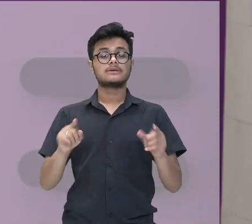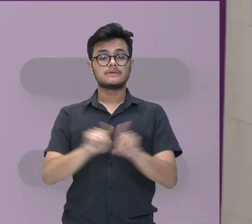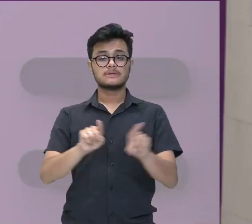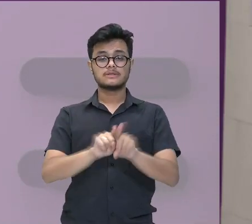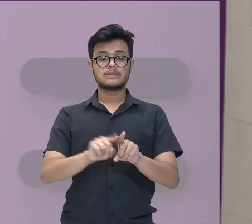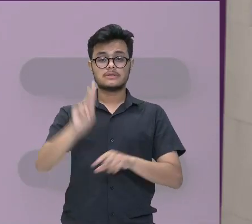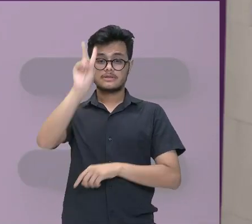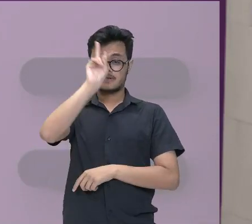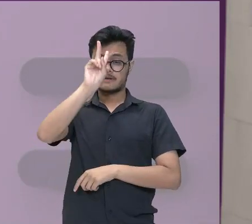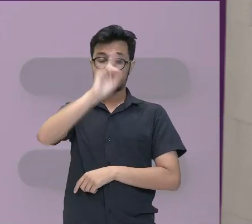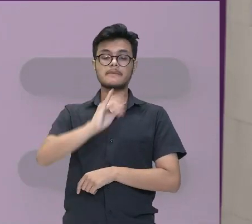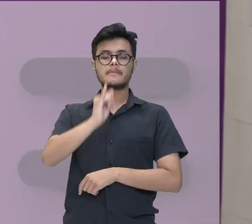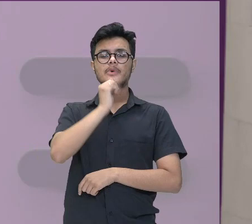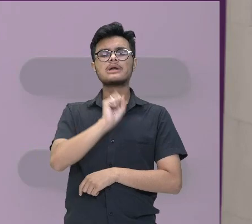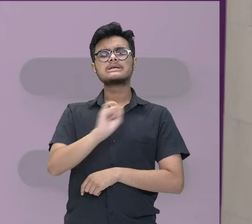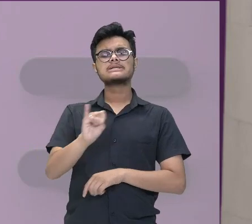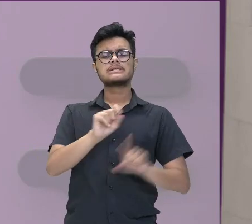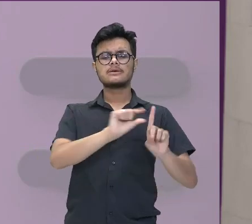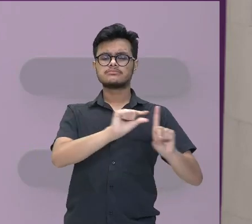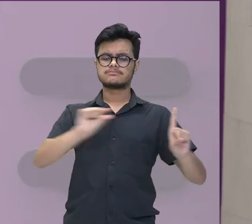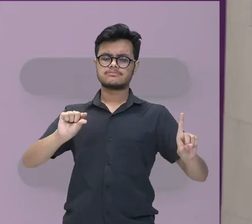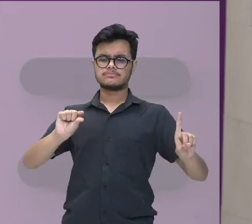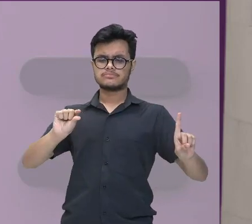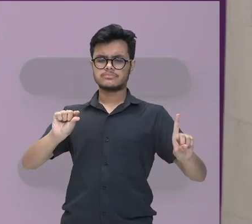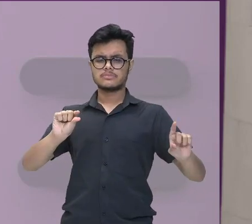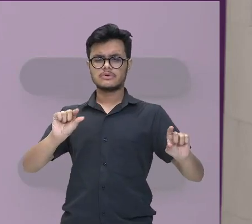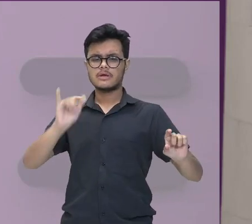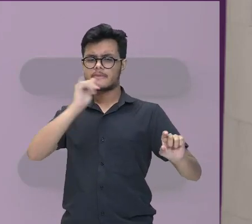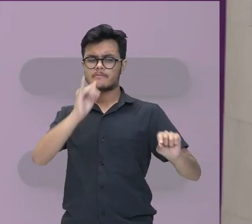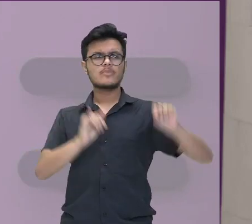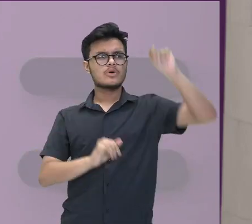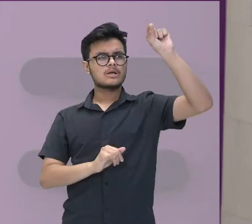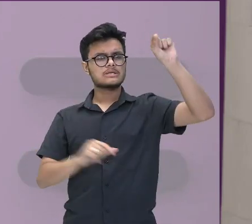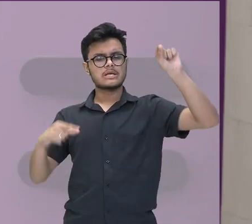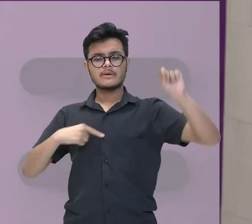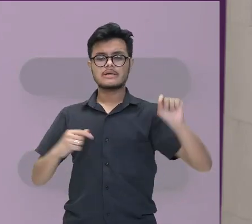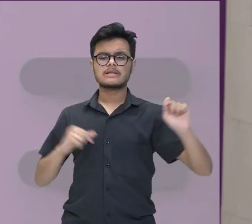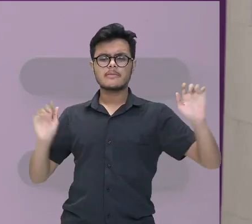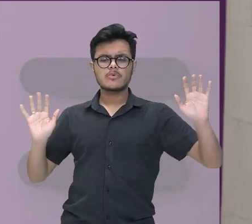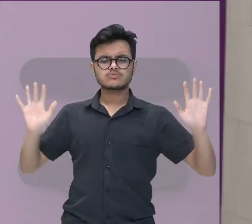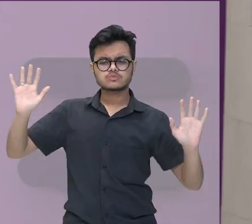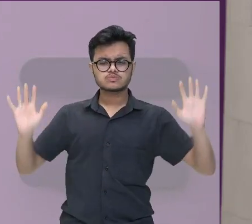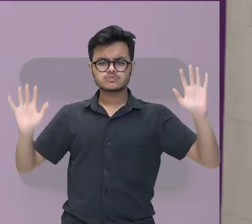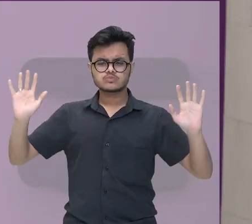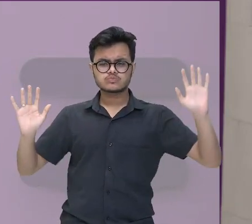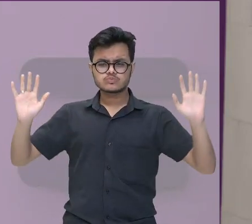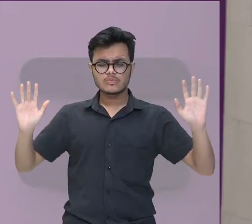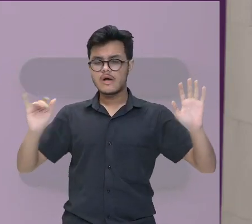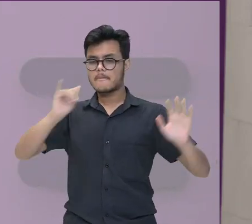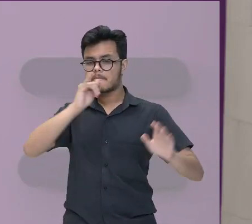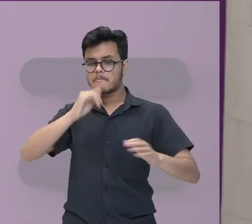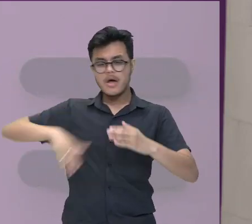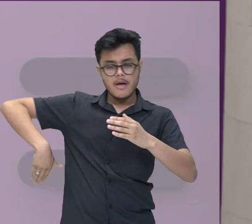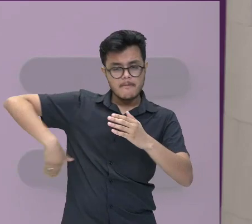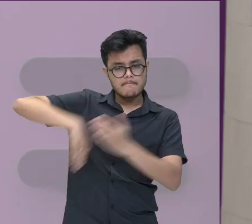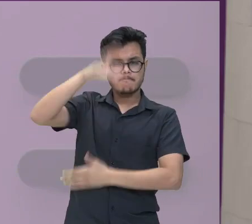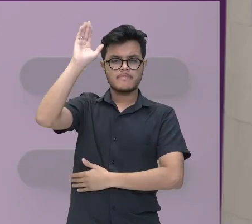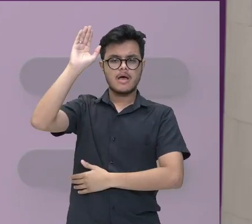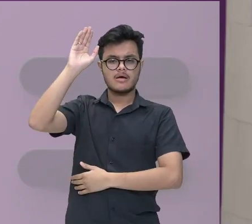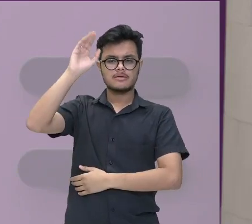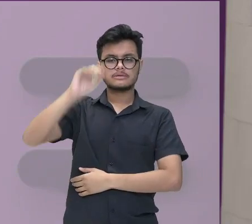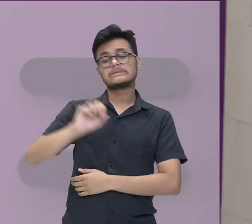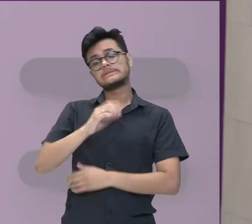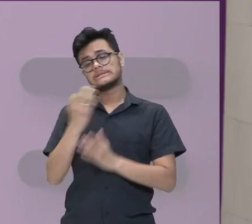Lembre-se do exemplo que eu dei para vocês sobre o tiro de meta, né? Que o goleiro bate ali na hora do futebol. Então,